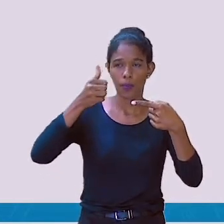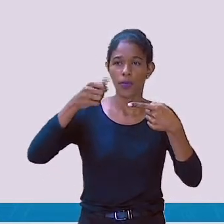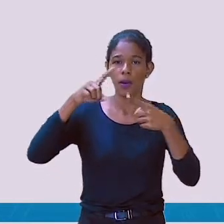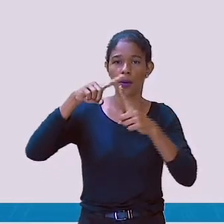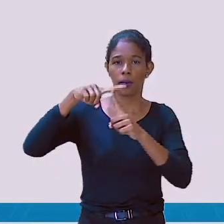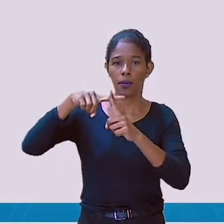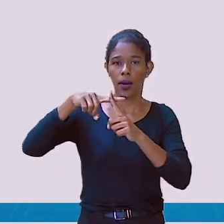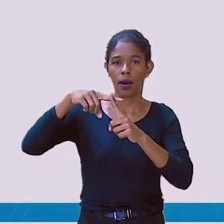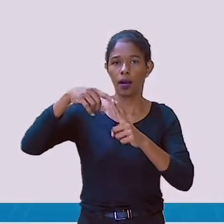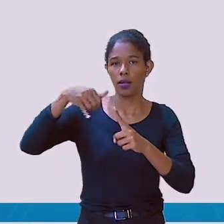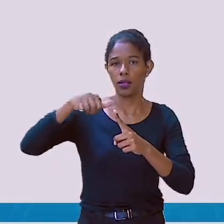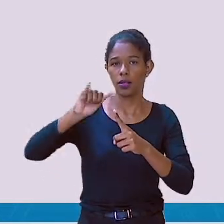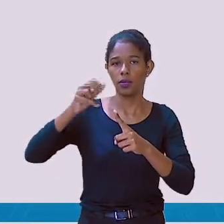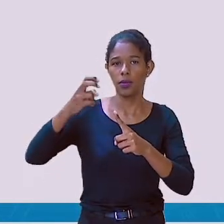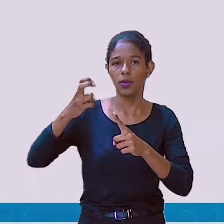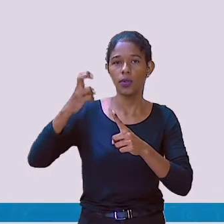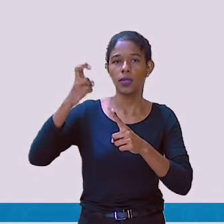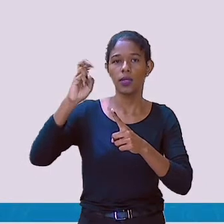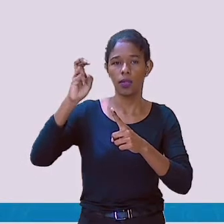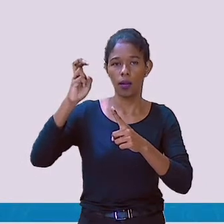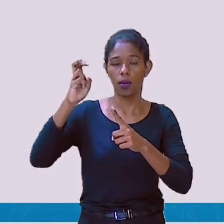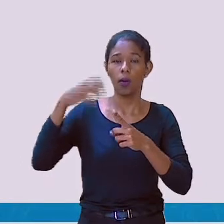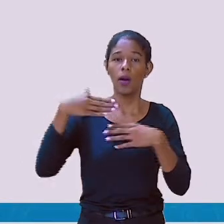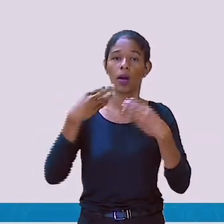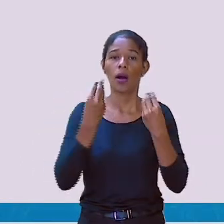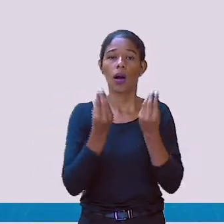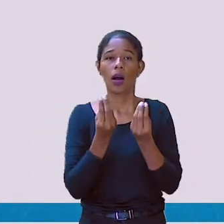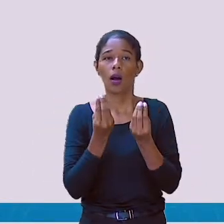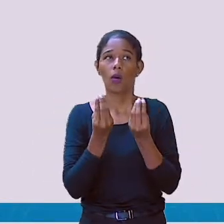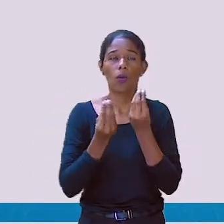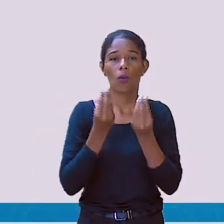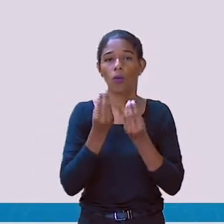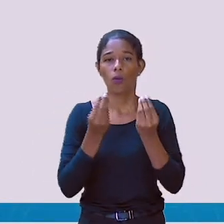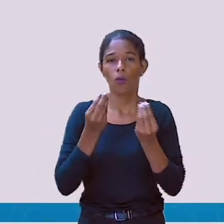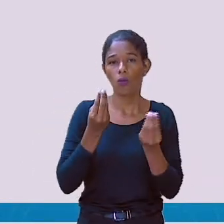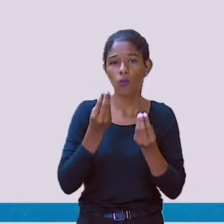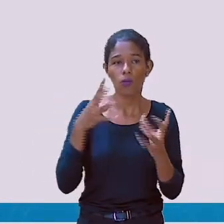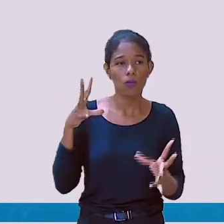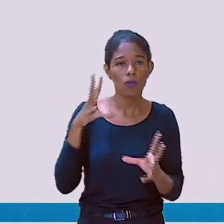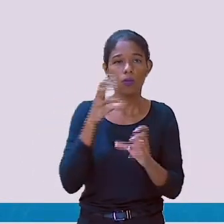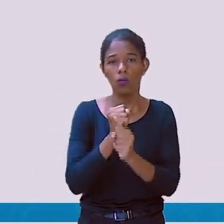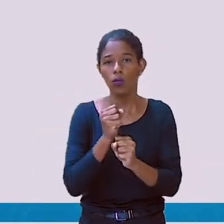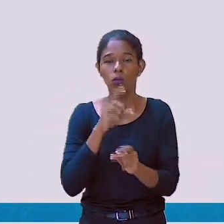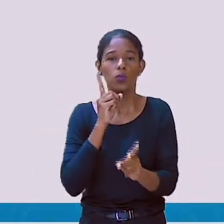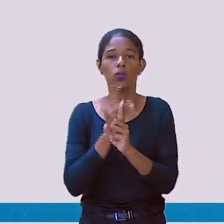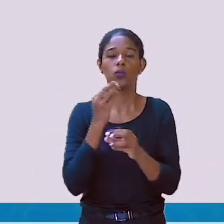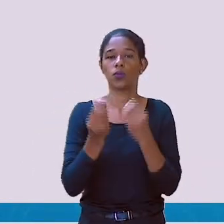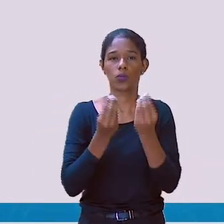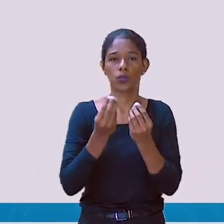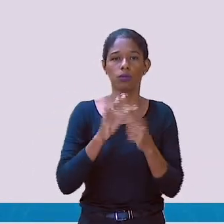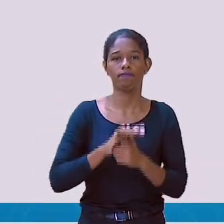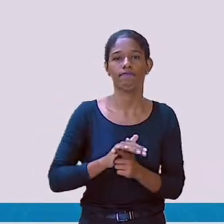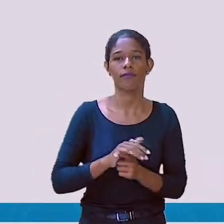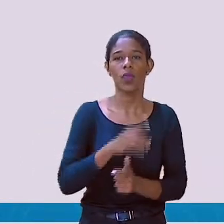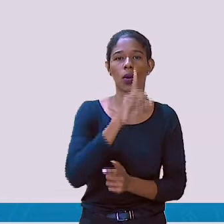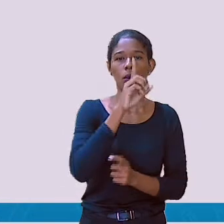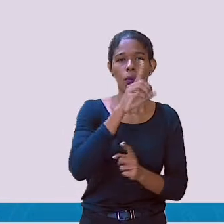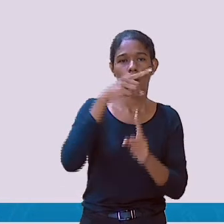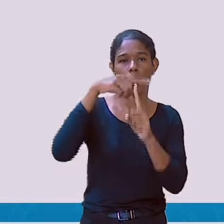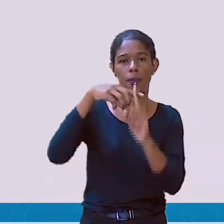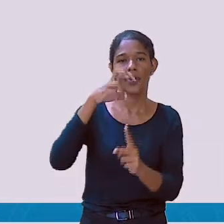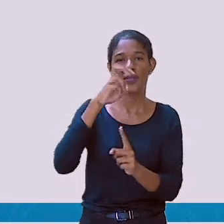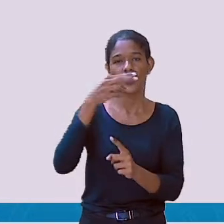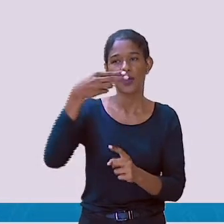grau. No exemplo 4, eu tenho 2,1 bx ao